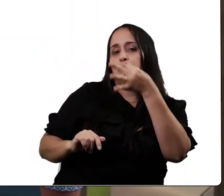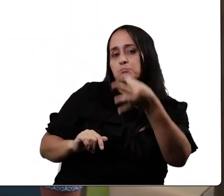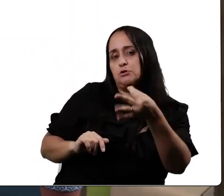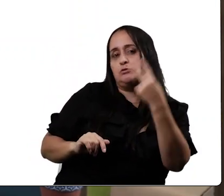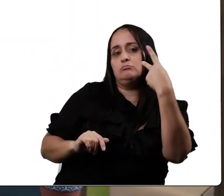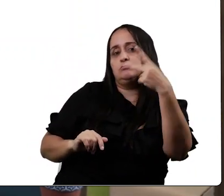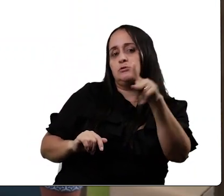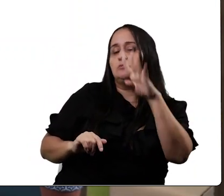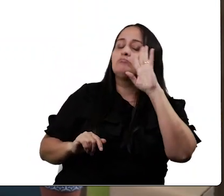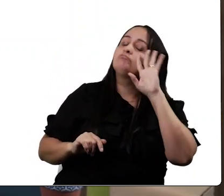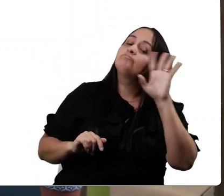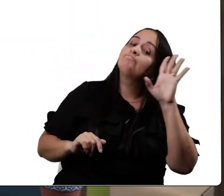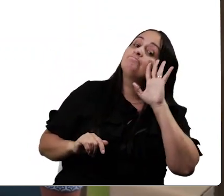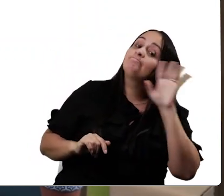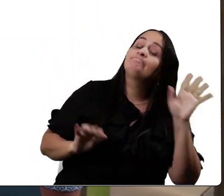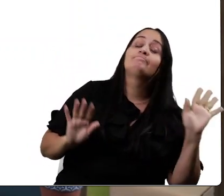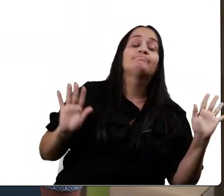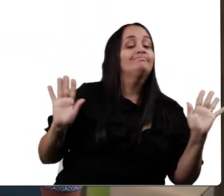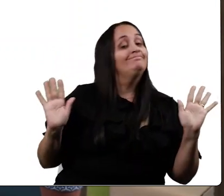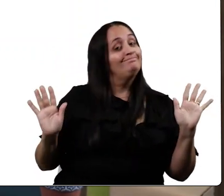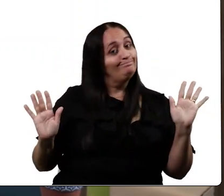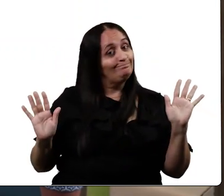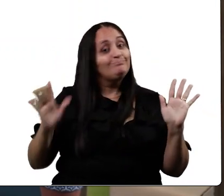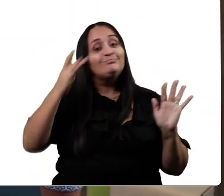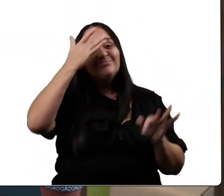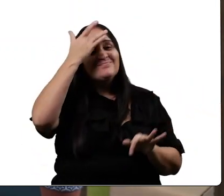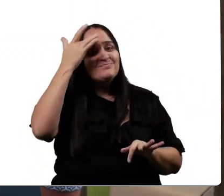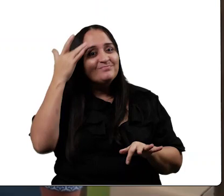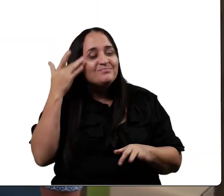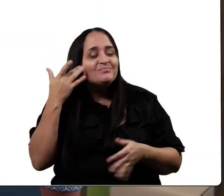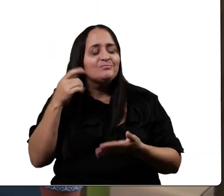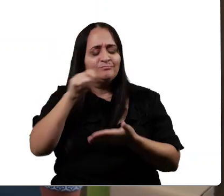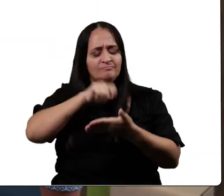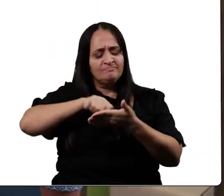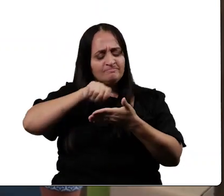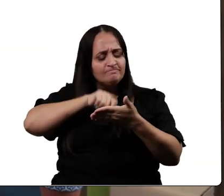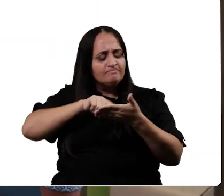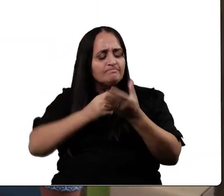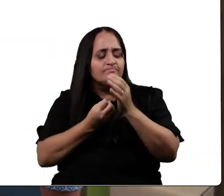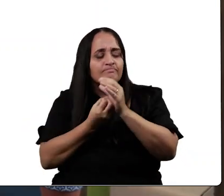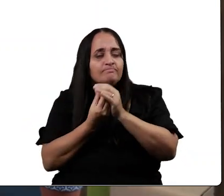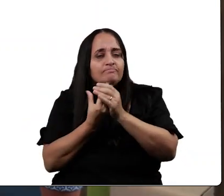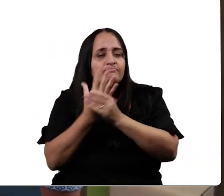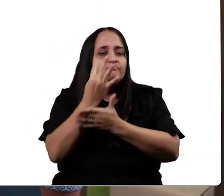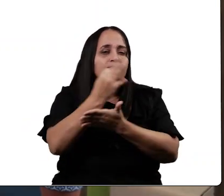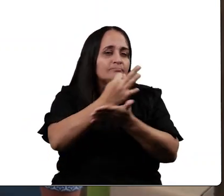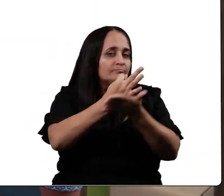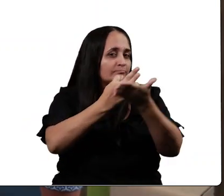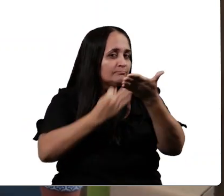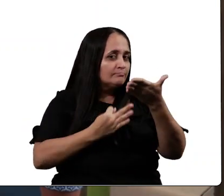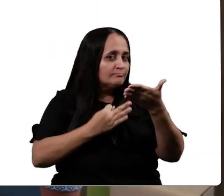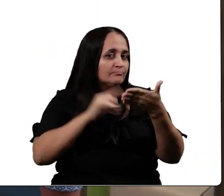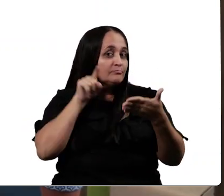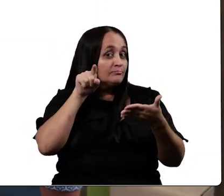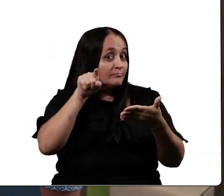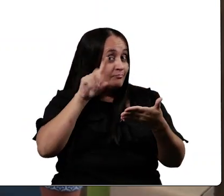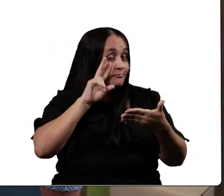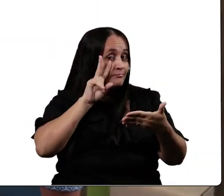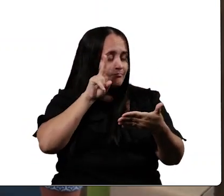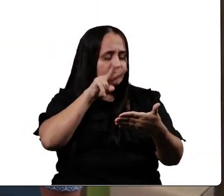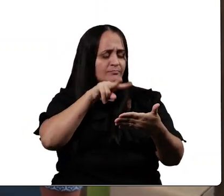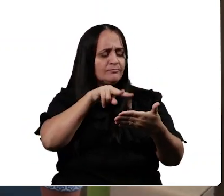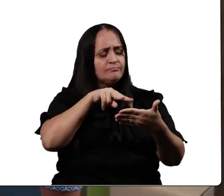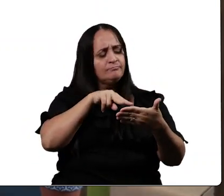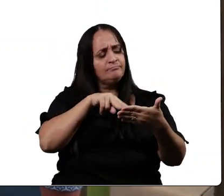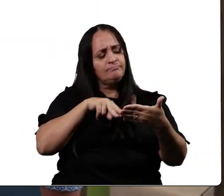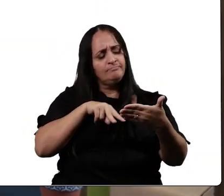deixou pistas dessa opinião. E é importante, quando você lê um texto, conseguir identificar a